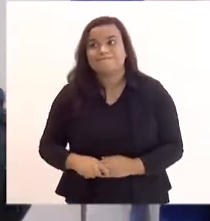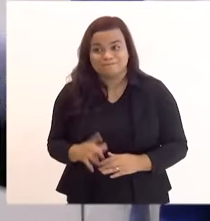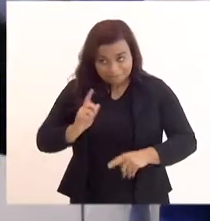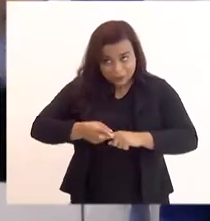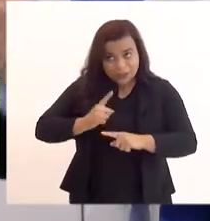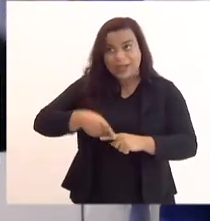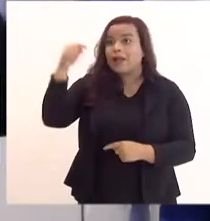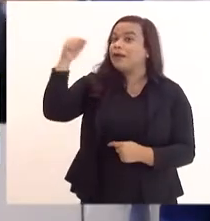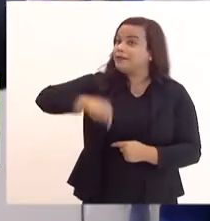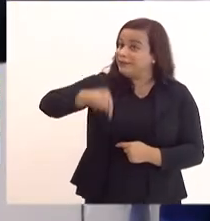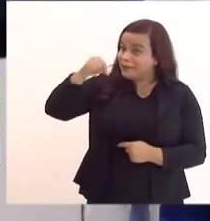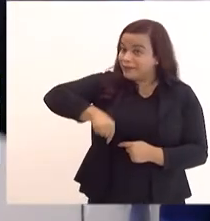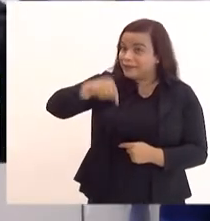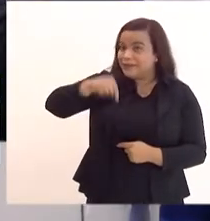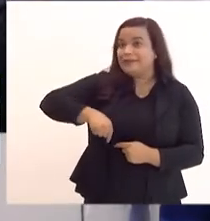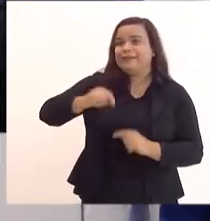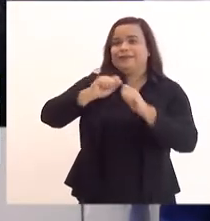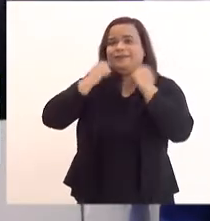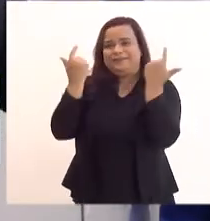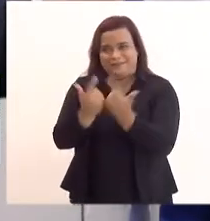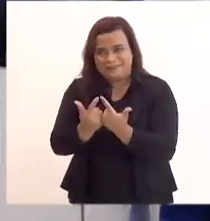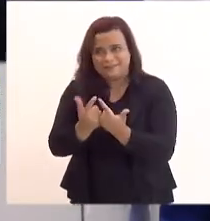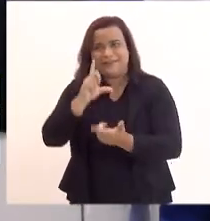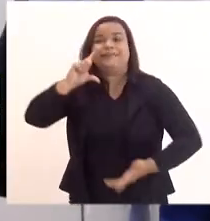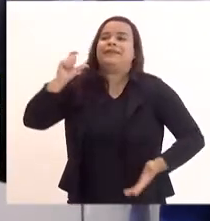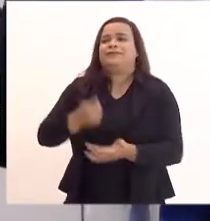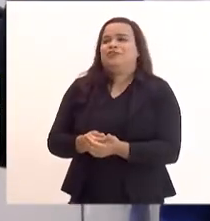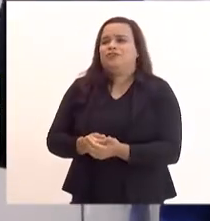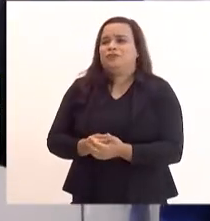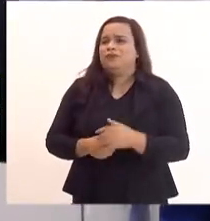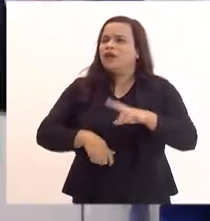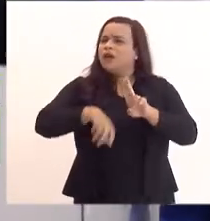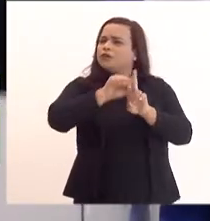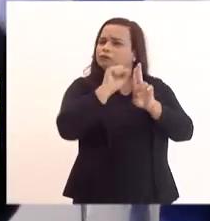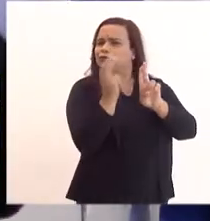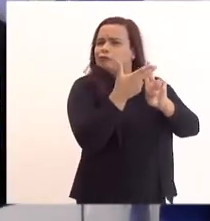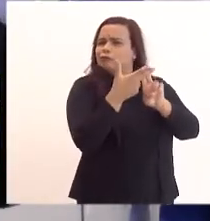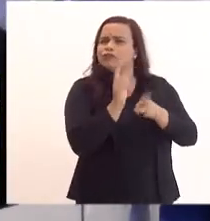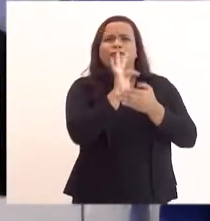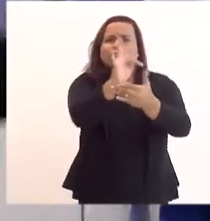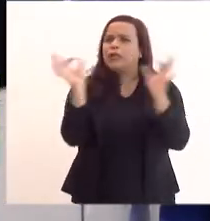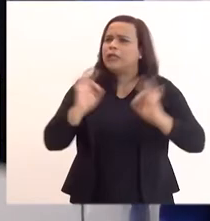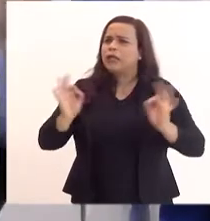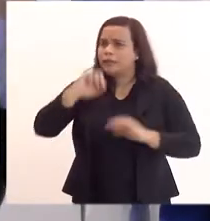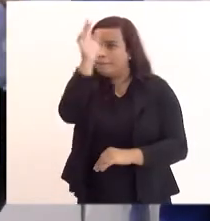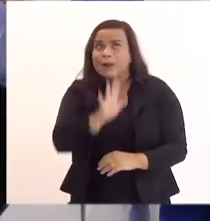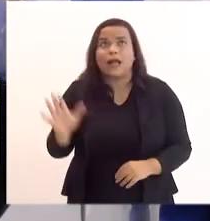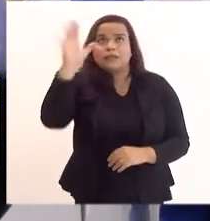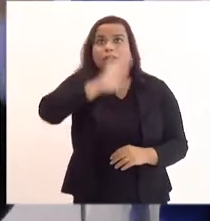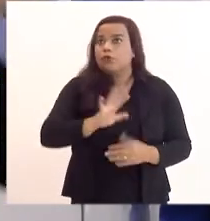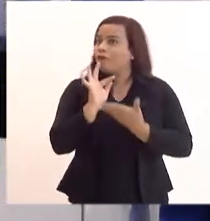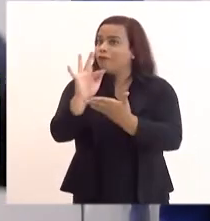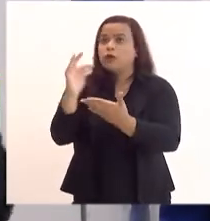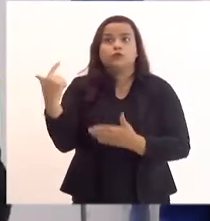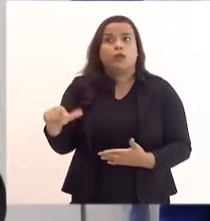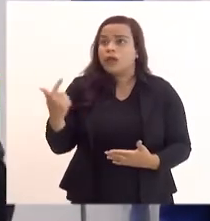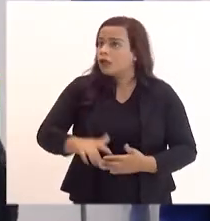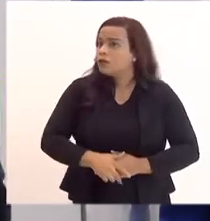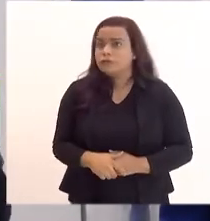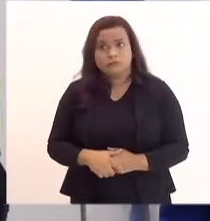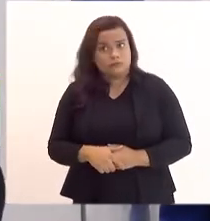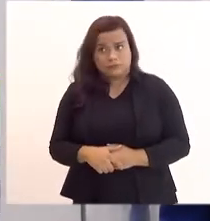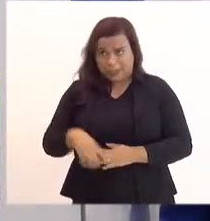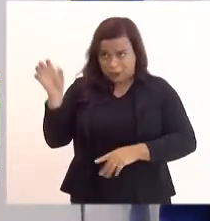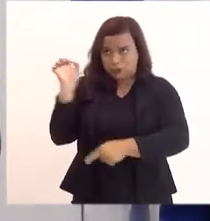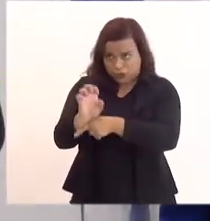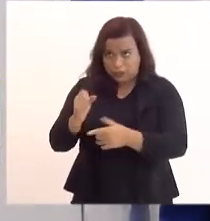casa, sendo que o SUS não fornece, nenhum Estado do Brasil, o Brasil não fornece em lugar nenhum, o Estado vai ter que comprar